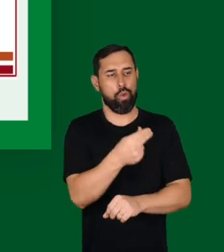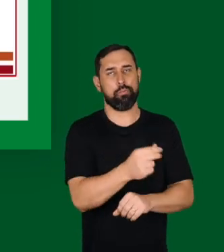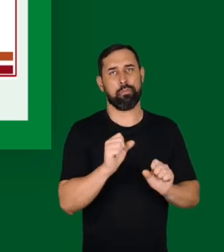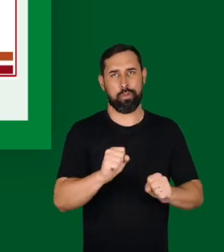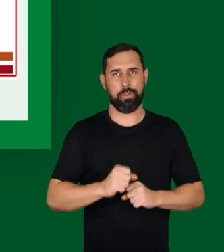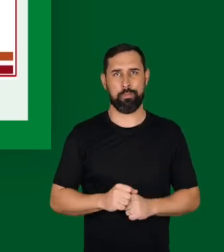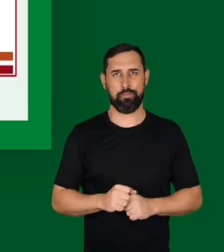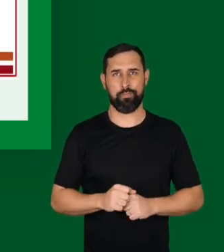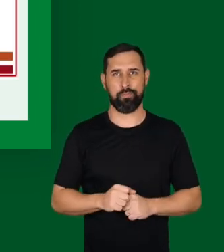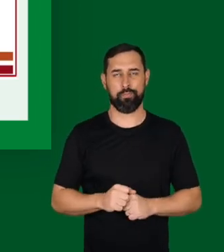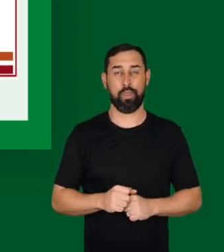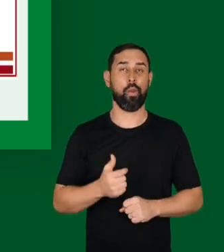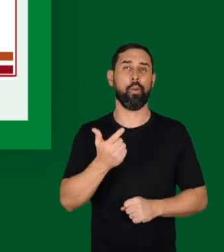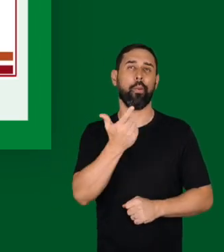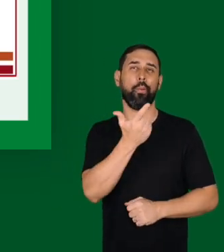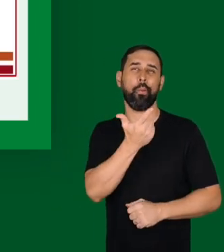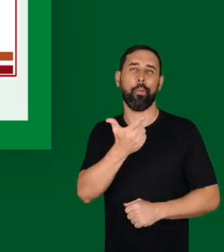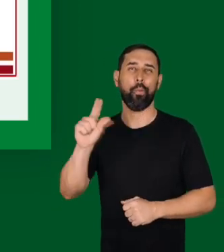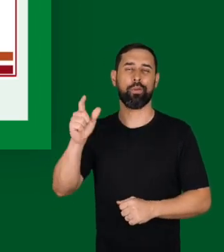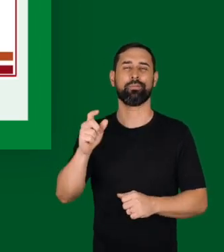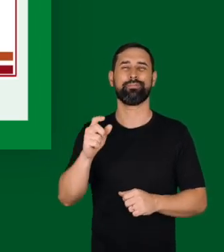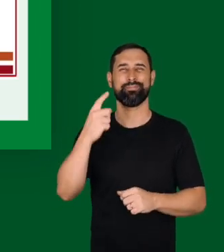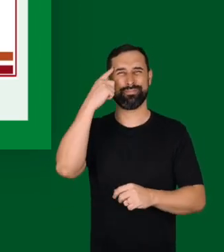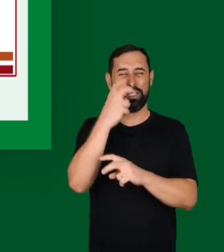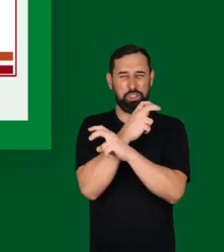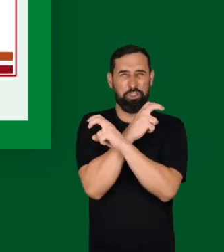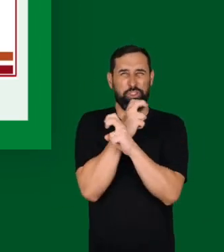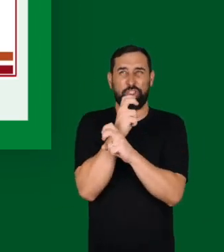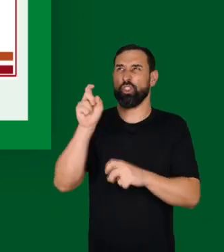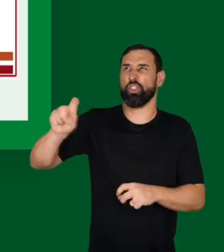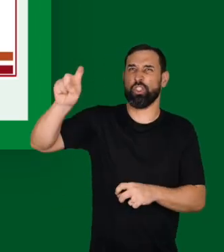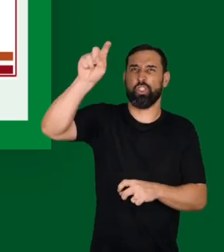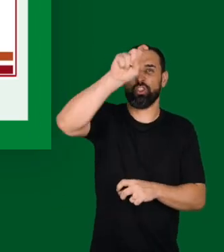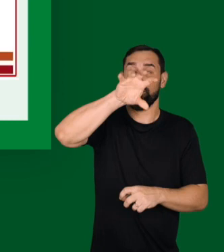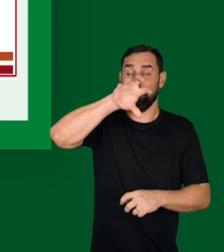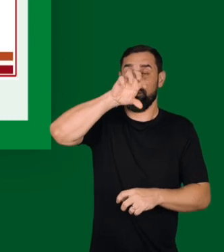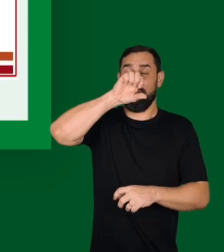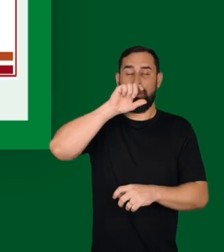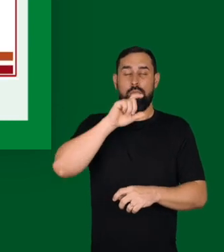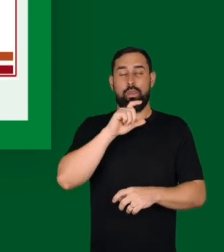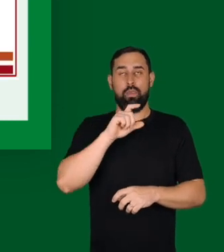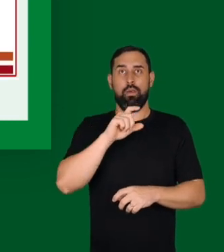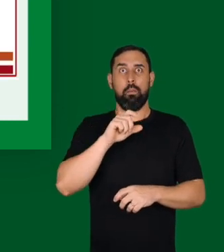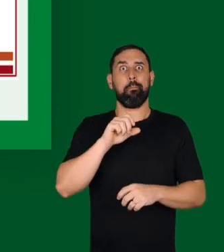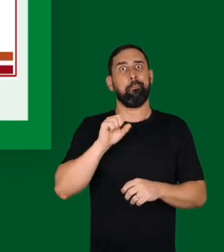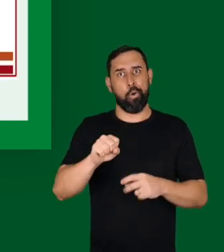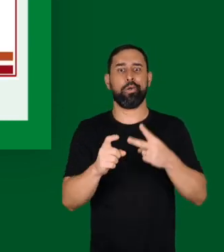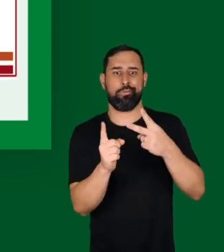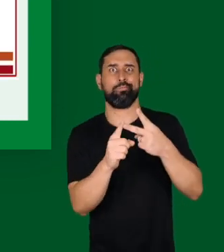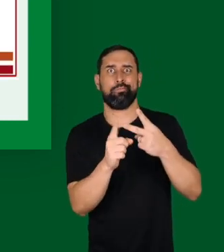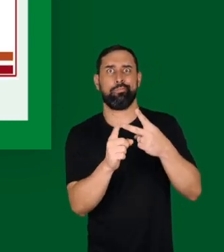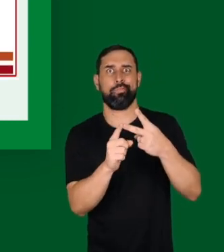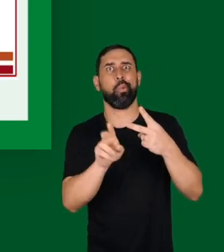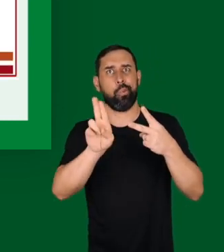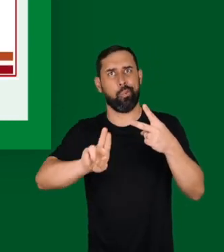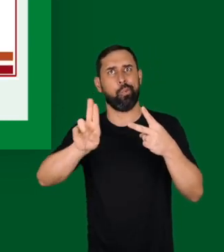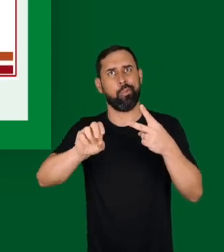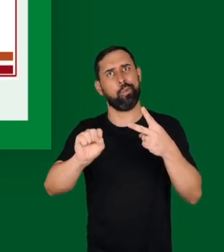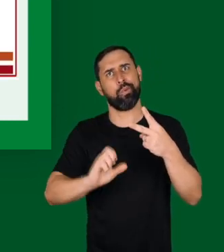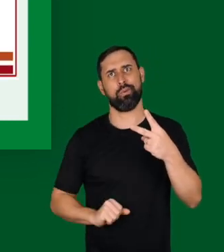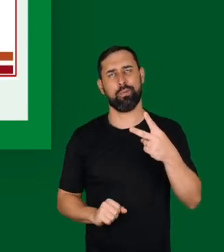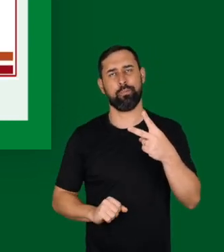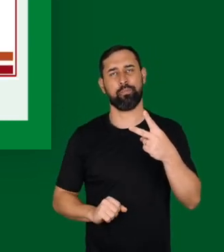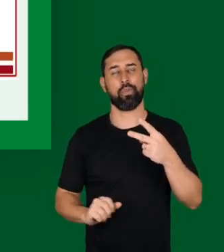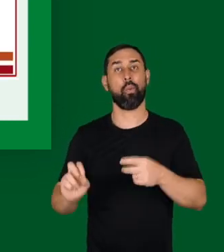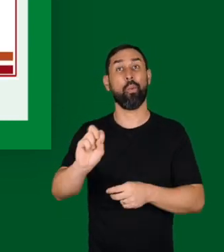Então, naquela criança que tem intoxicação por organofosforado. Então, essa criança vai fazer a atropinização, que é uma dose bem alta de